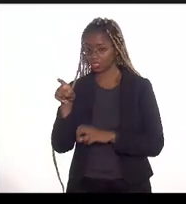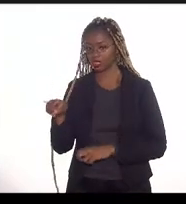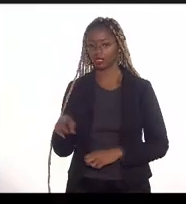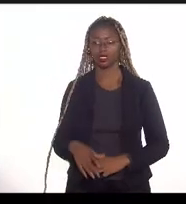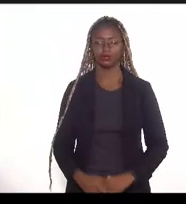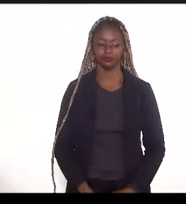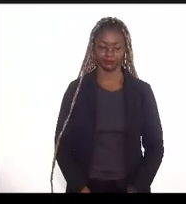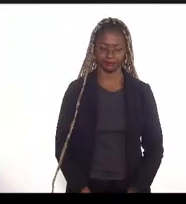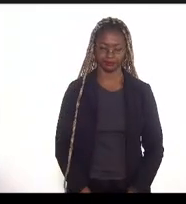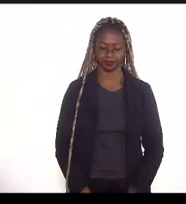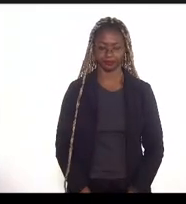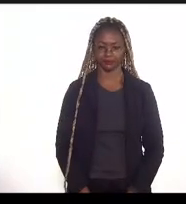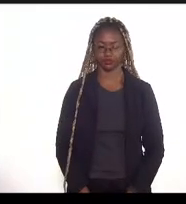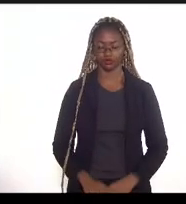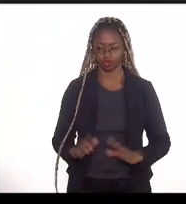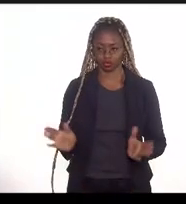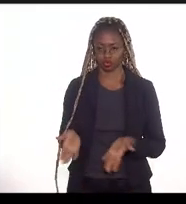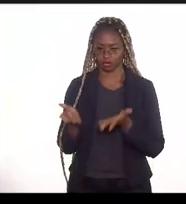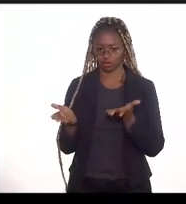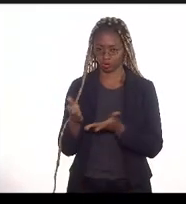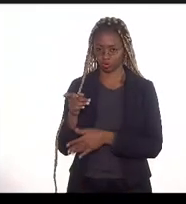dos incentivos,